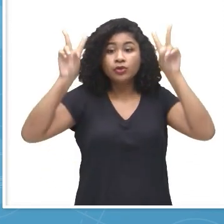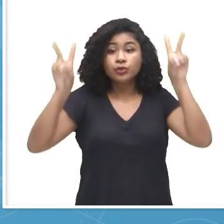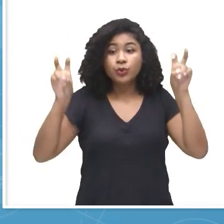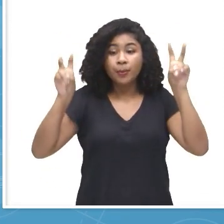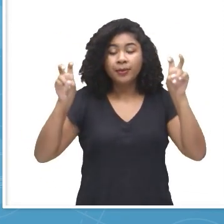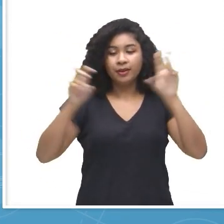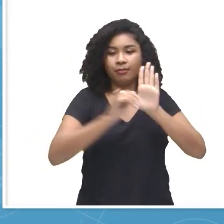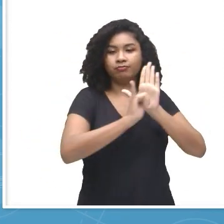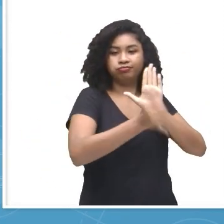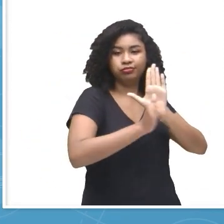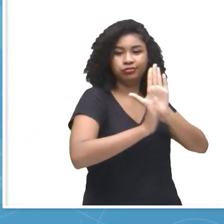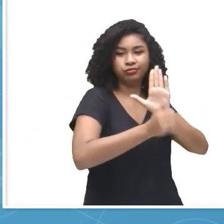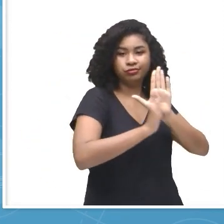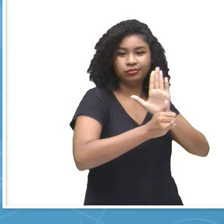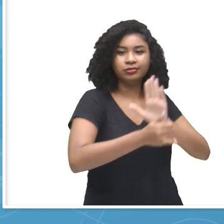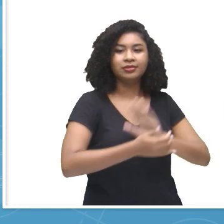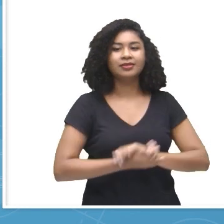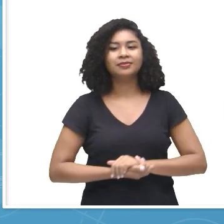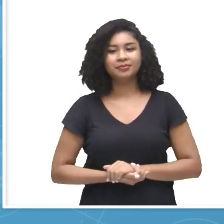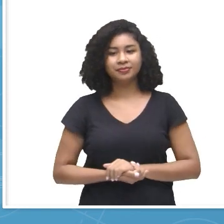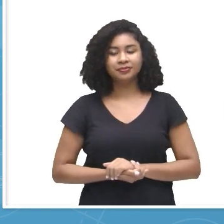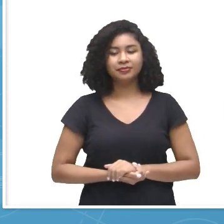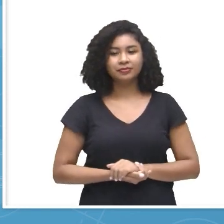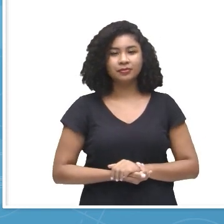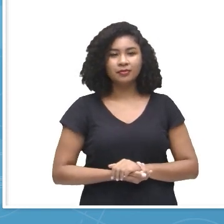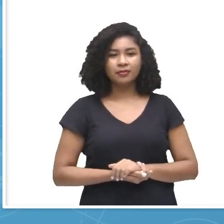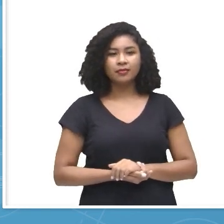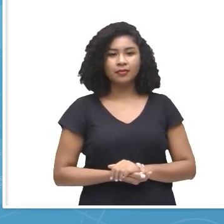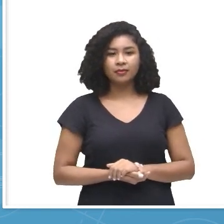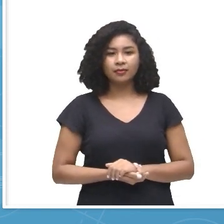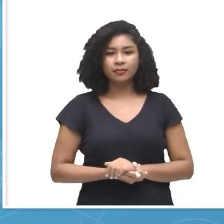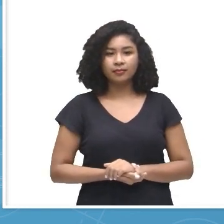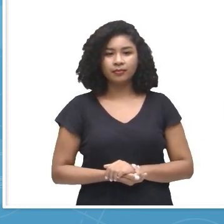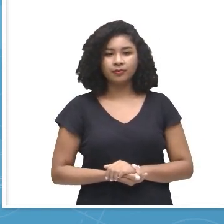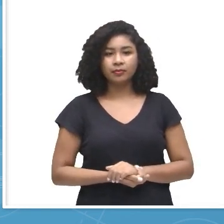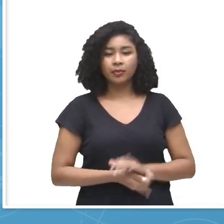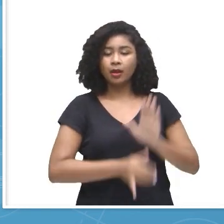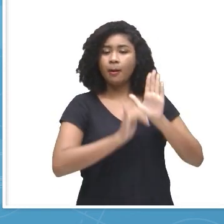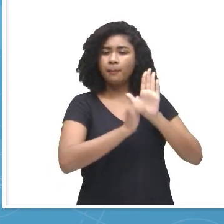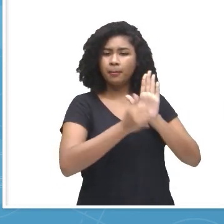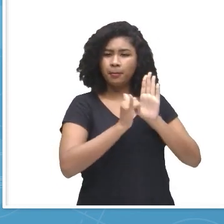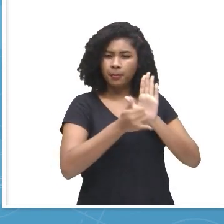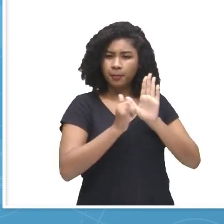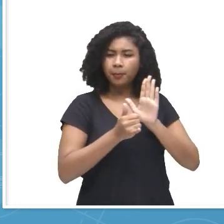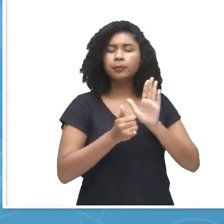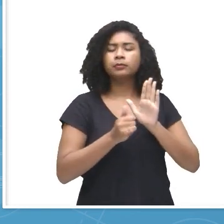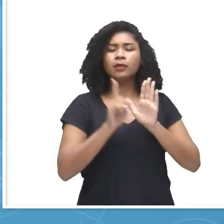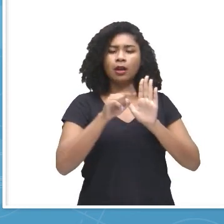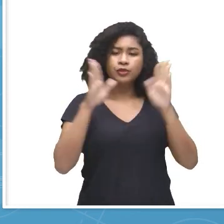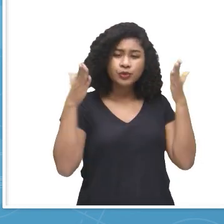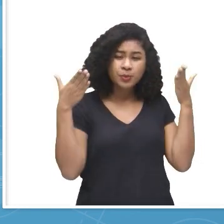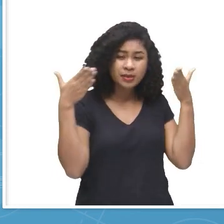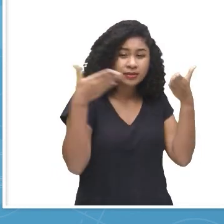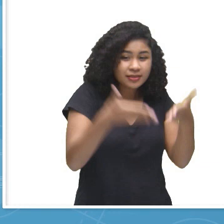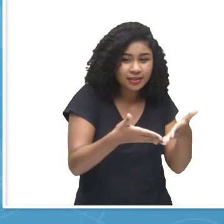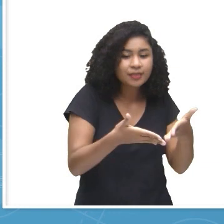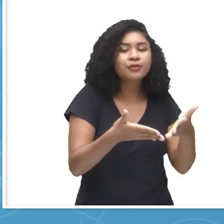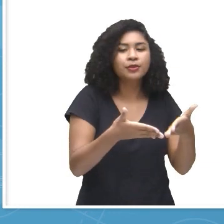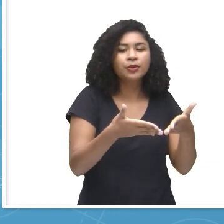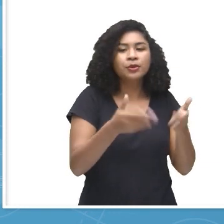a propaganda? A propaganda é um modo específico de apresentar informação sobre um